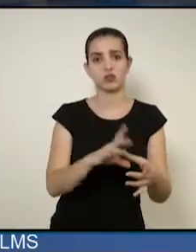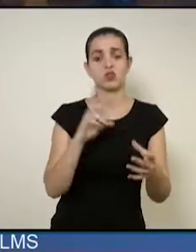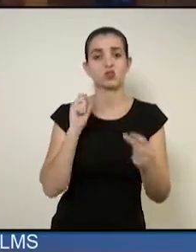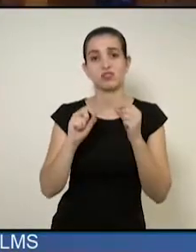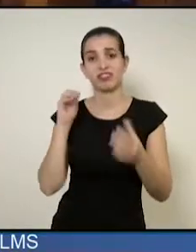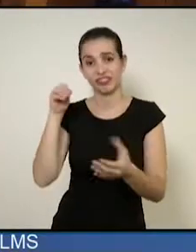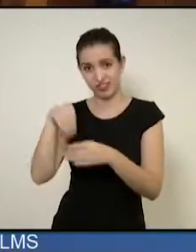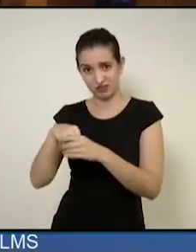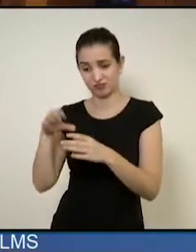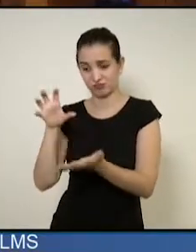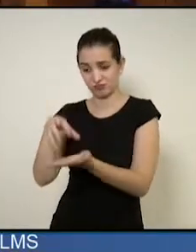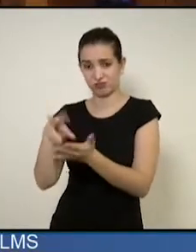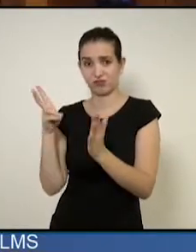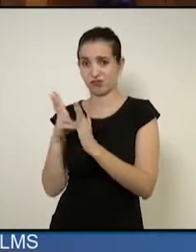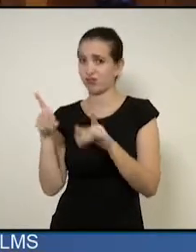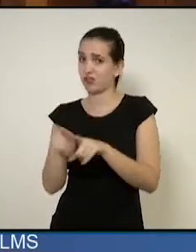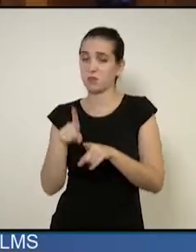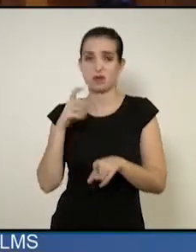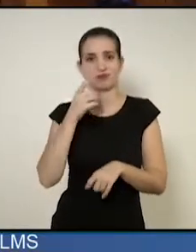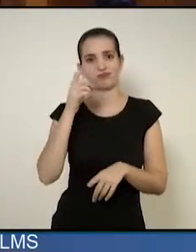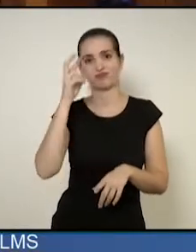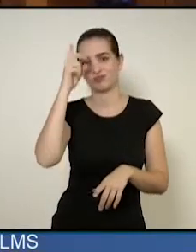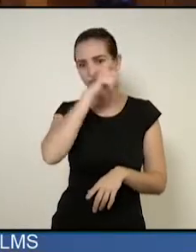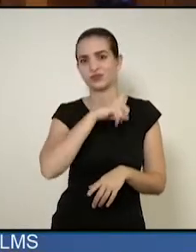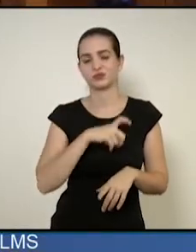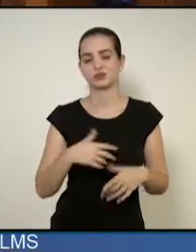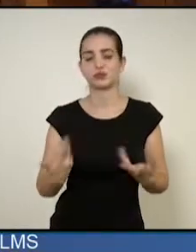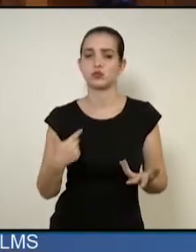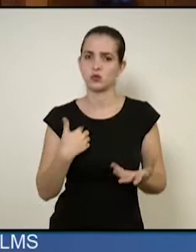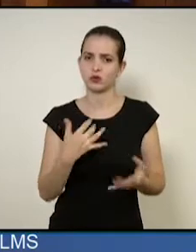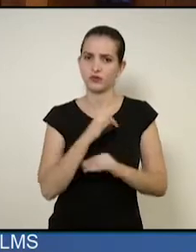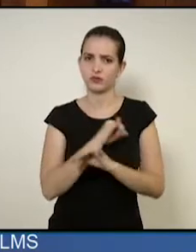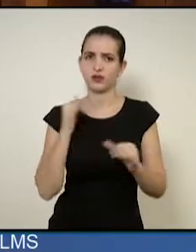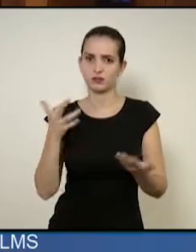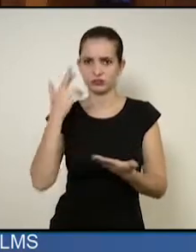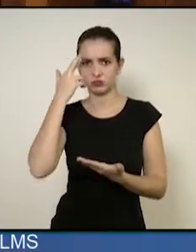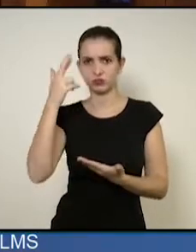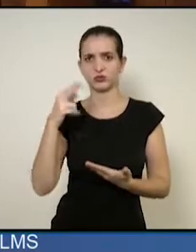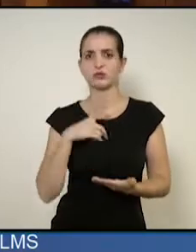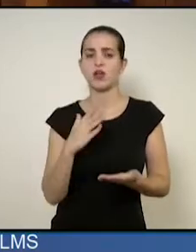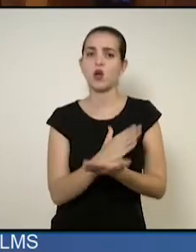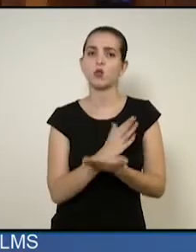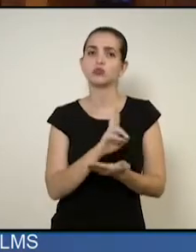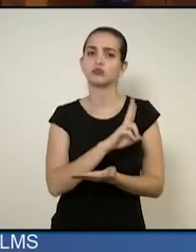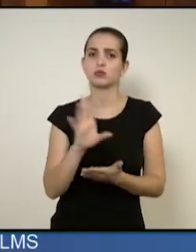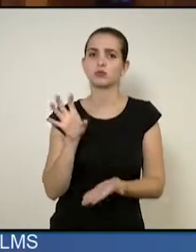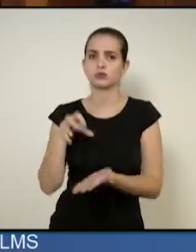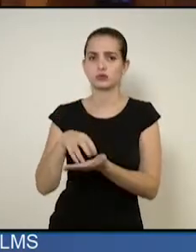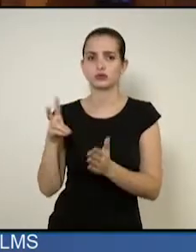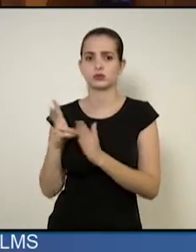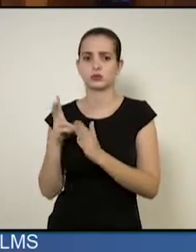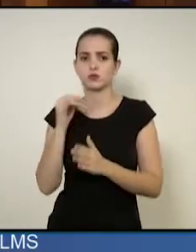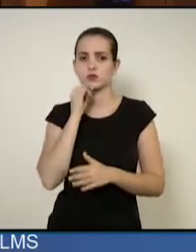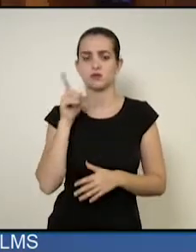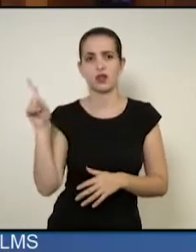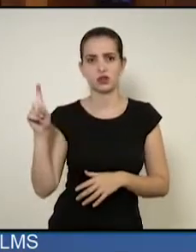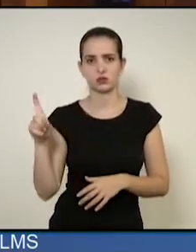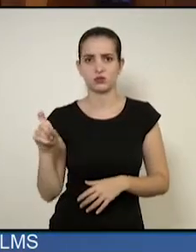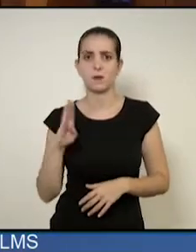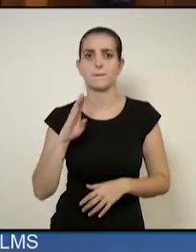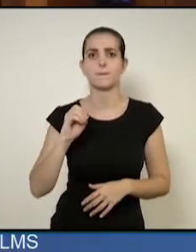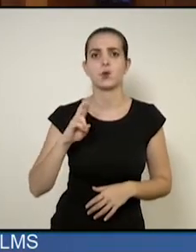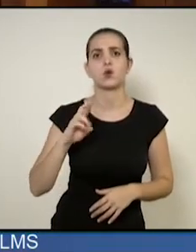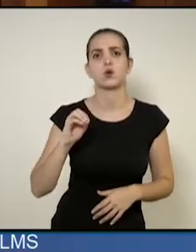aldeias indígenas. E eu quero citar aqui, com a sua permissão, algumas aldeias indígenas, por exemplo, Jaguapiru em Dourados,